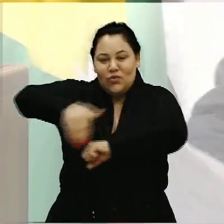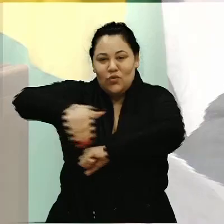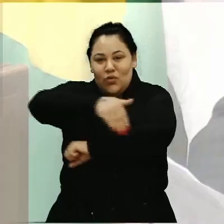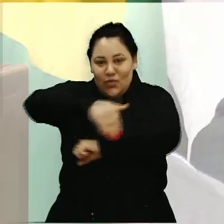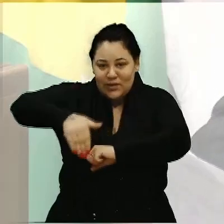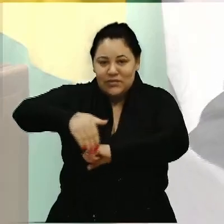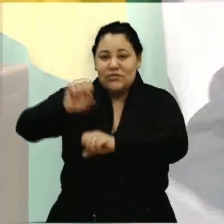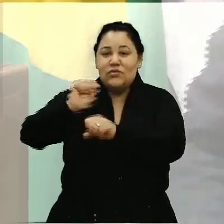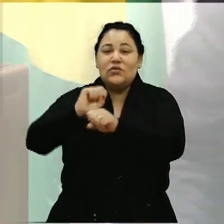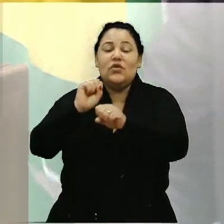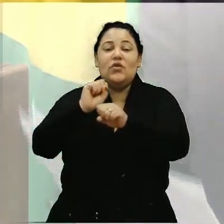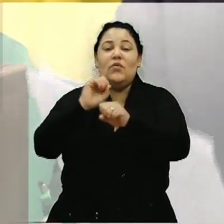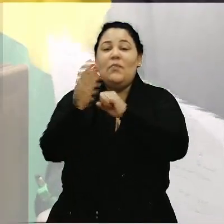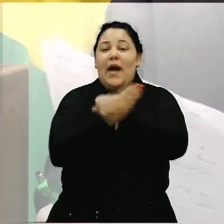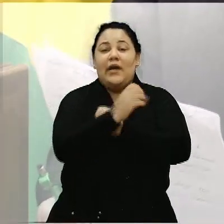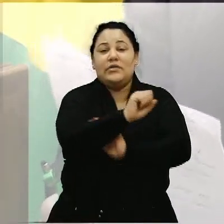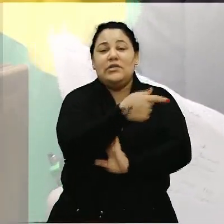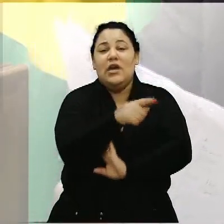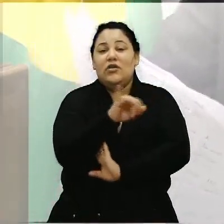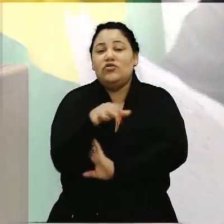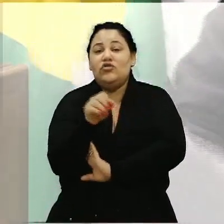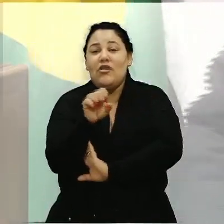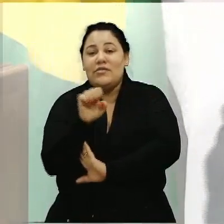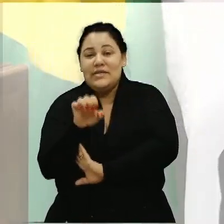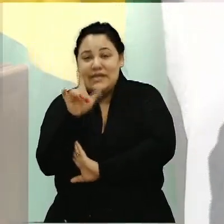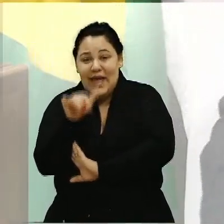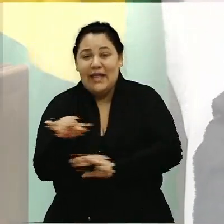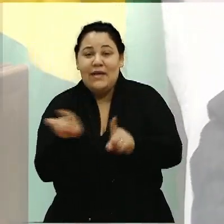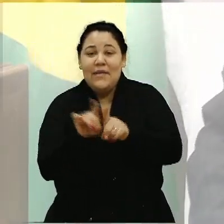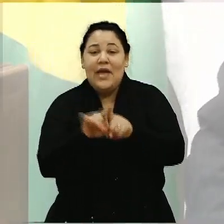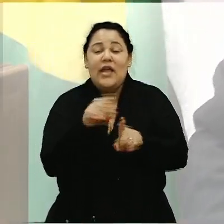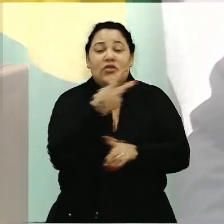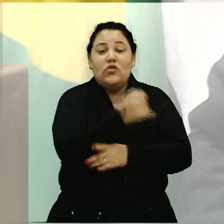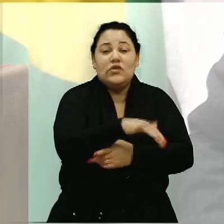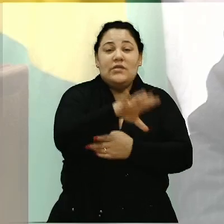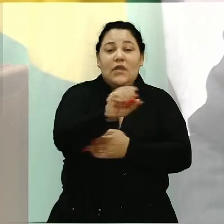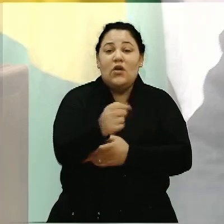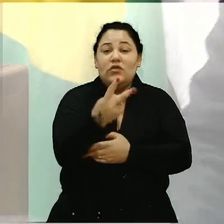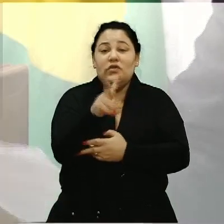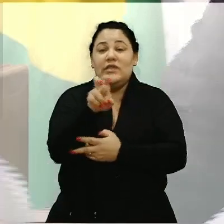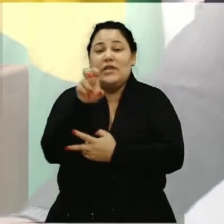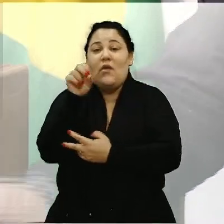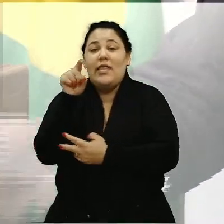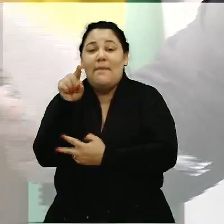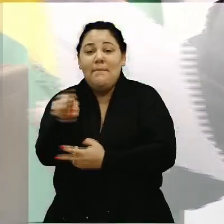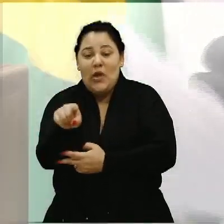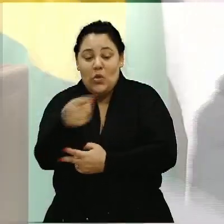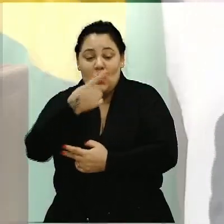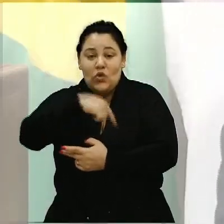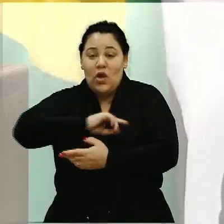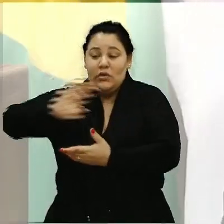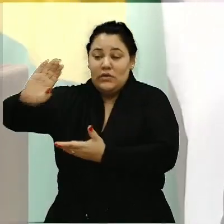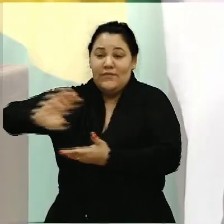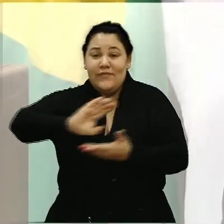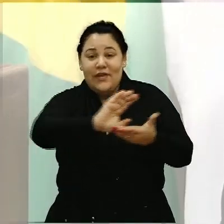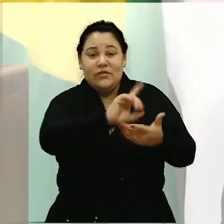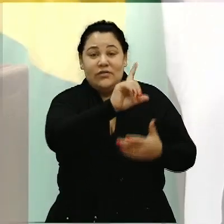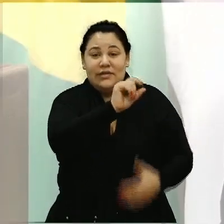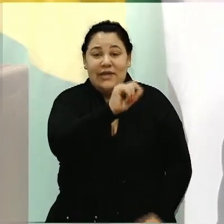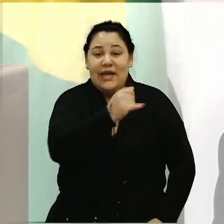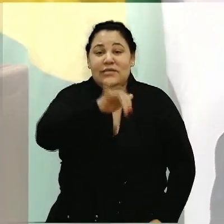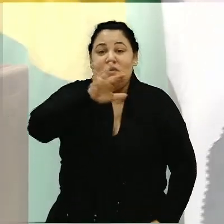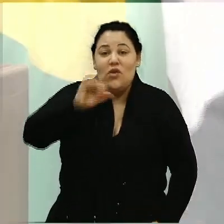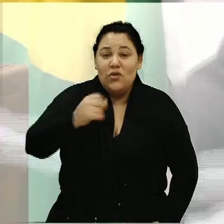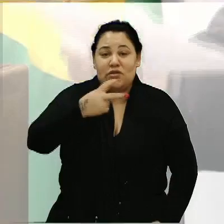Avenida Rossetti, Evaristo Antoni. Isto dá 2.250.000. Nós estamos repassando